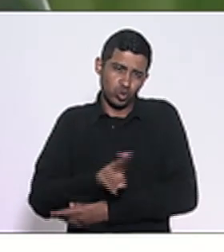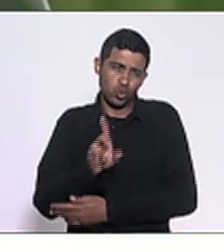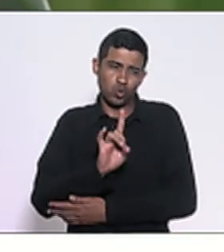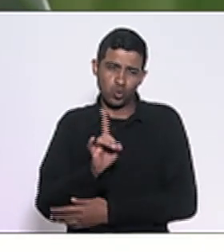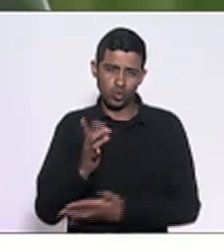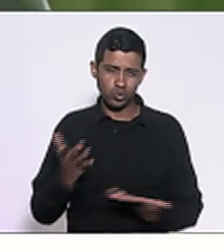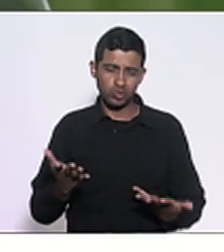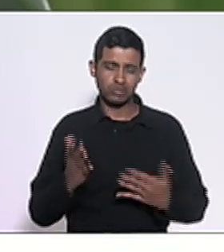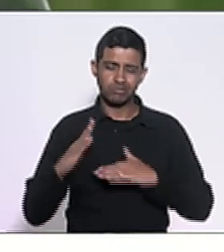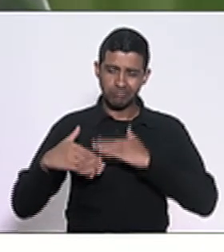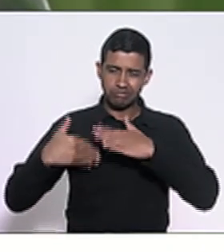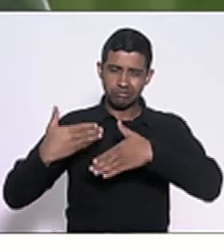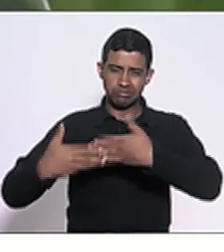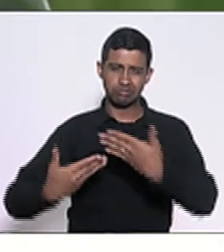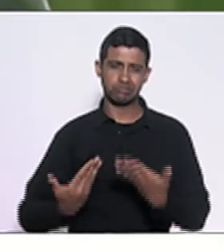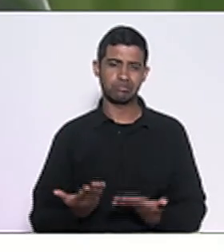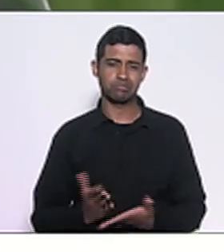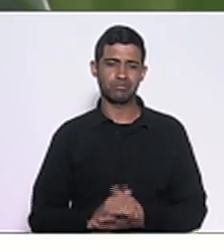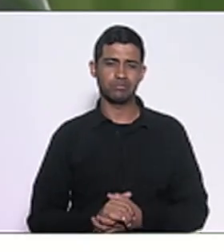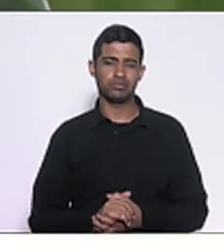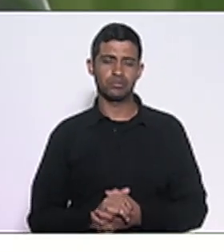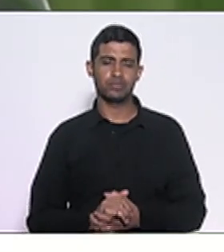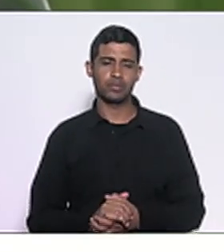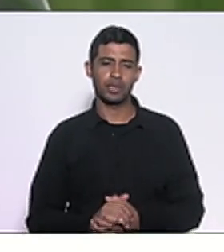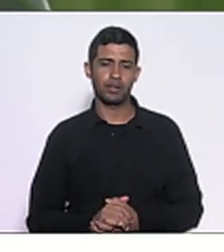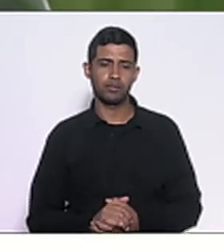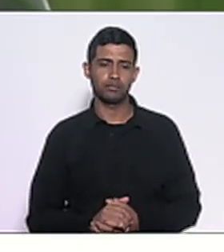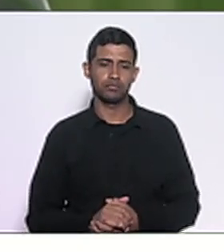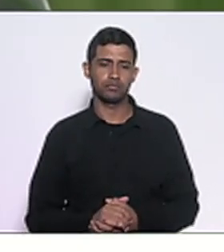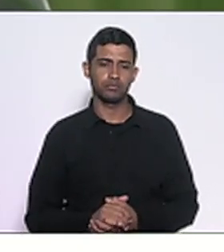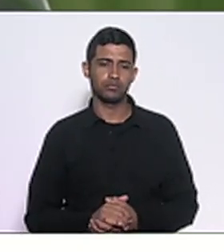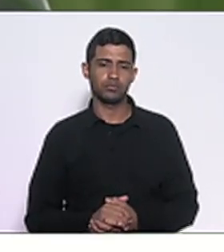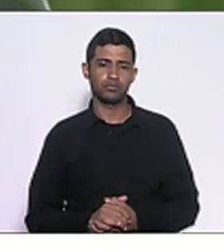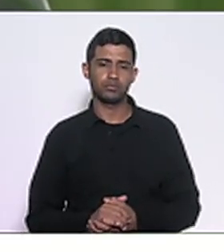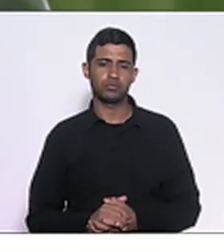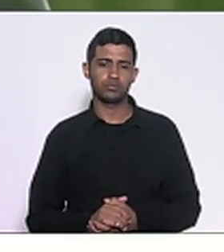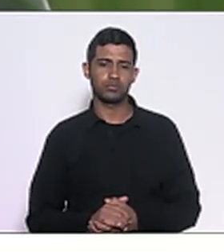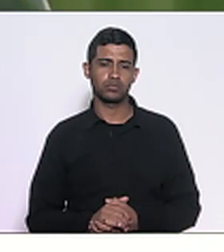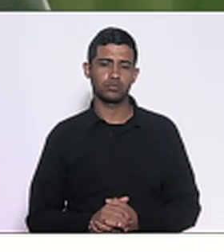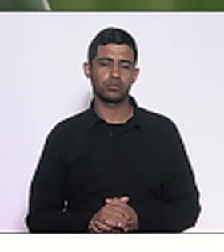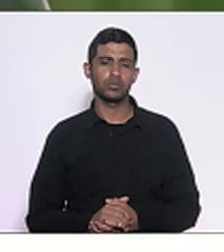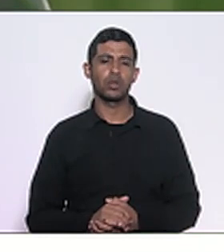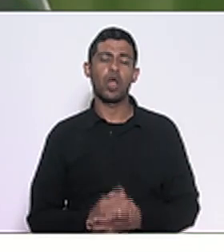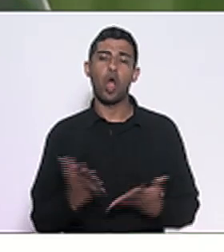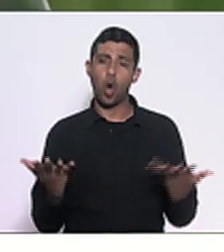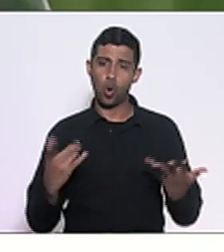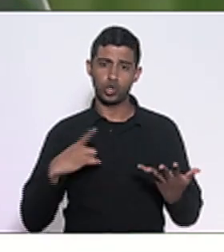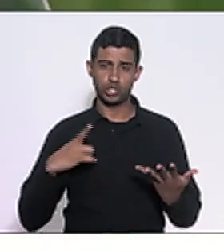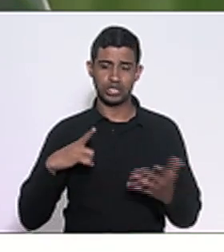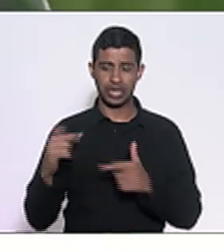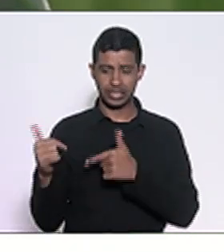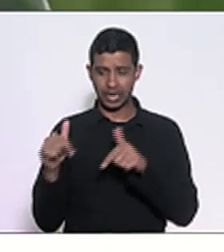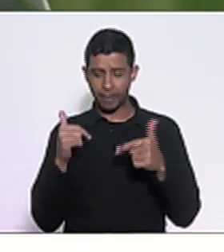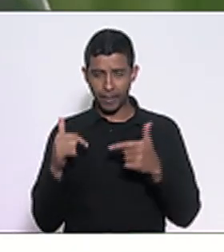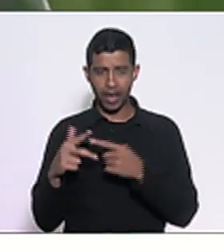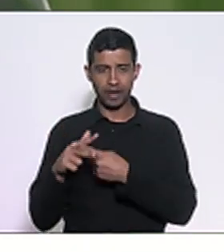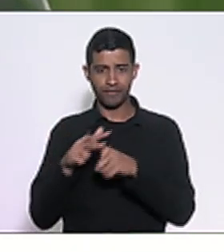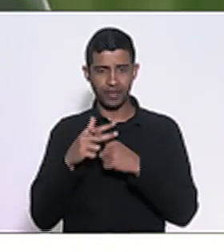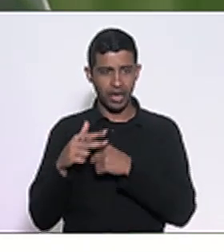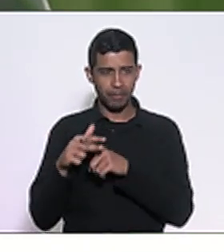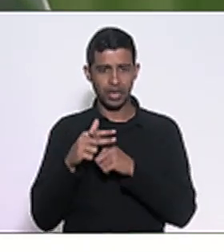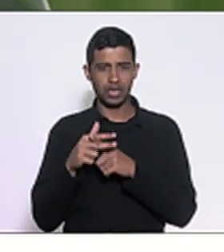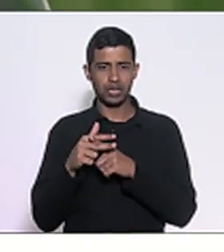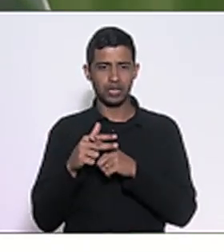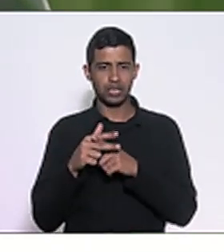e hoje já é uma ação, uma ferramenta, uma operação antieconômica e